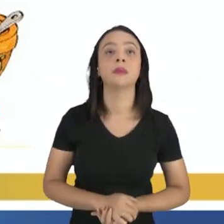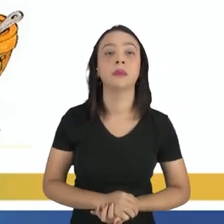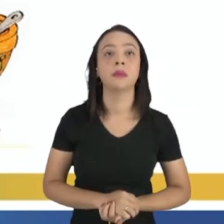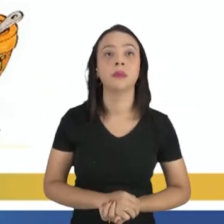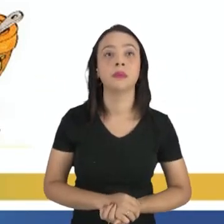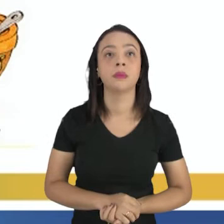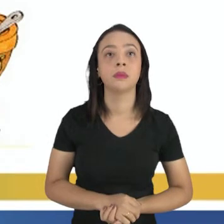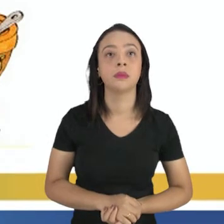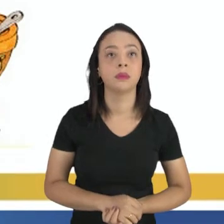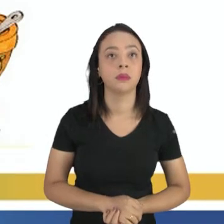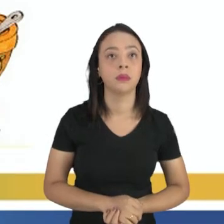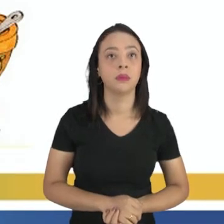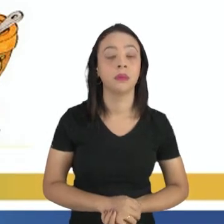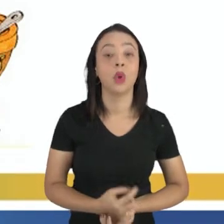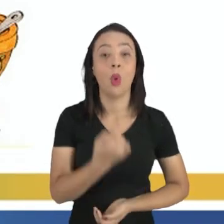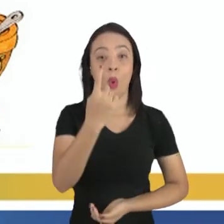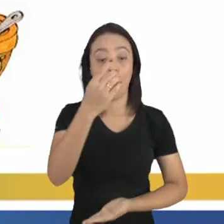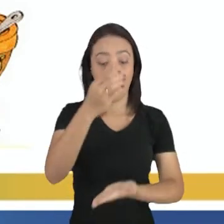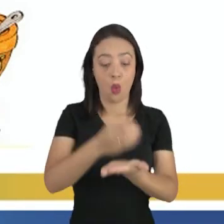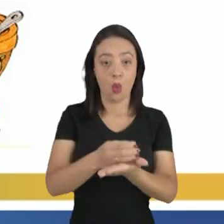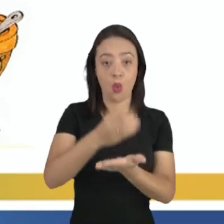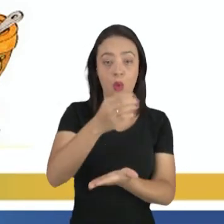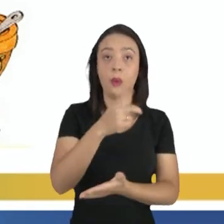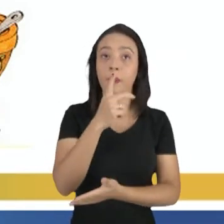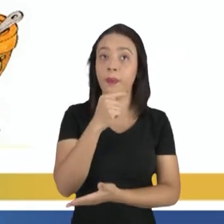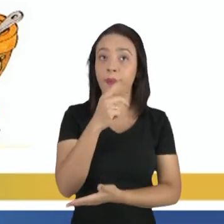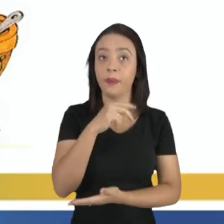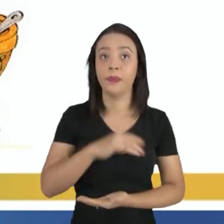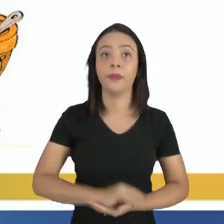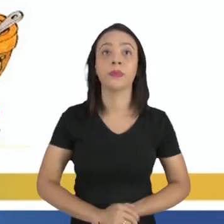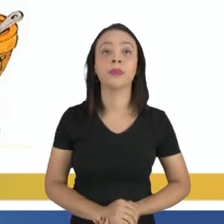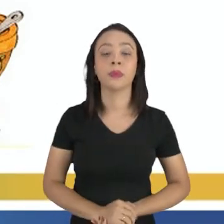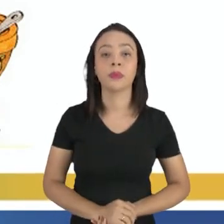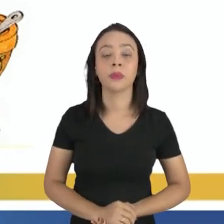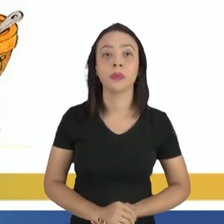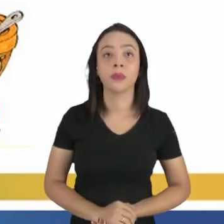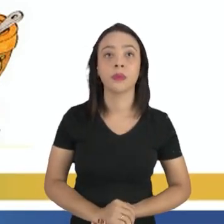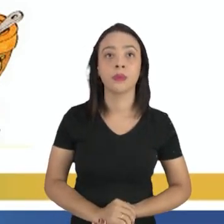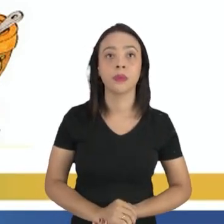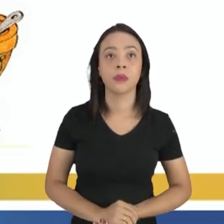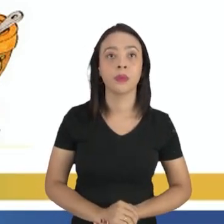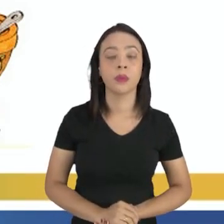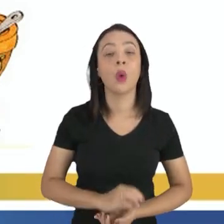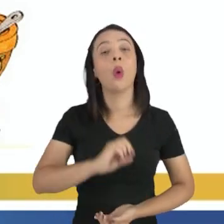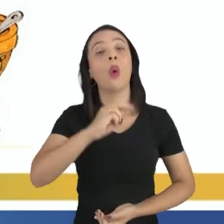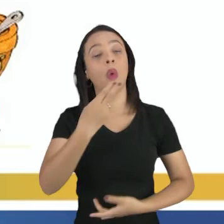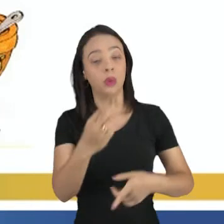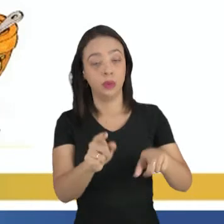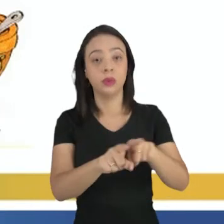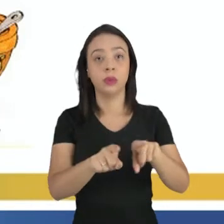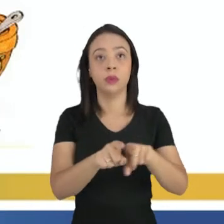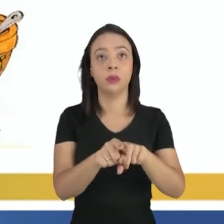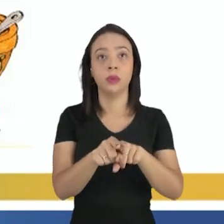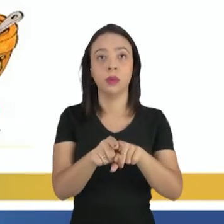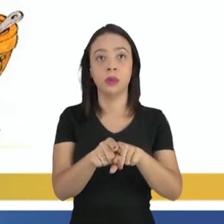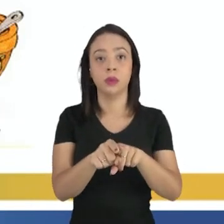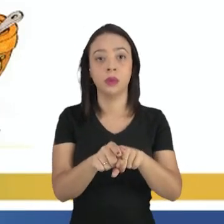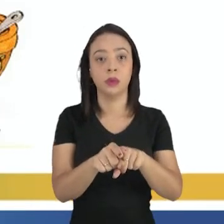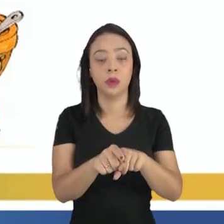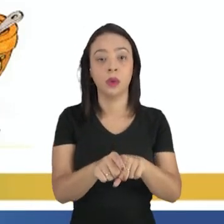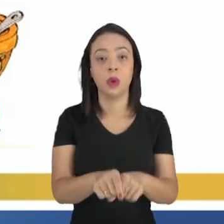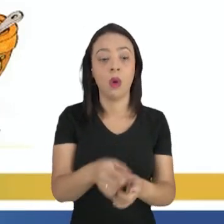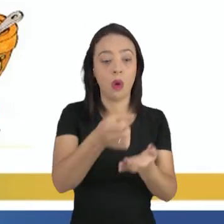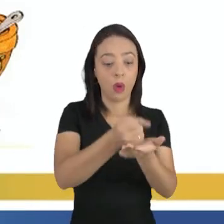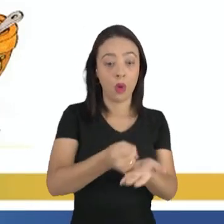of water, um copo de água. A jug, ou pode ser também a jar, uma garrafa